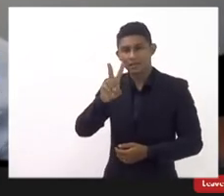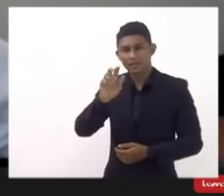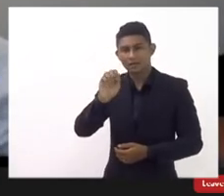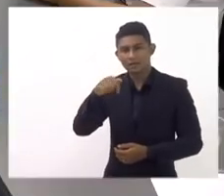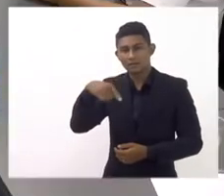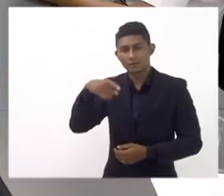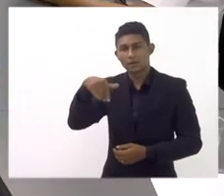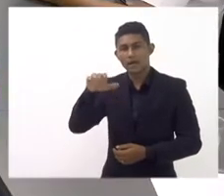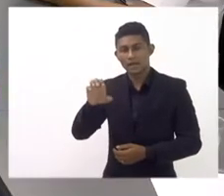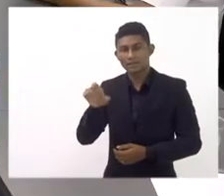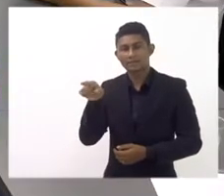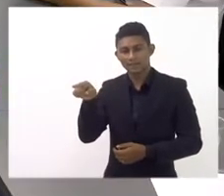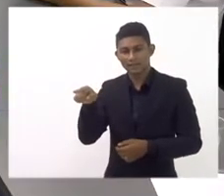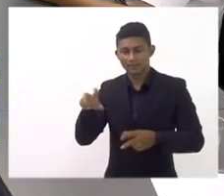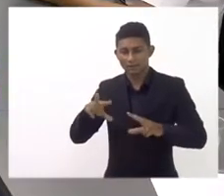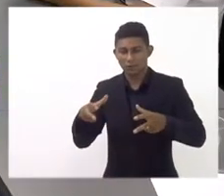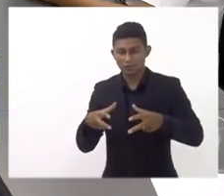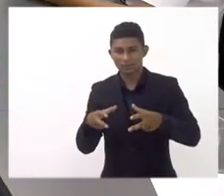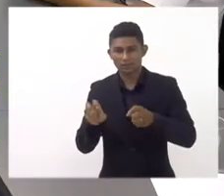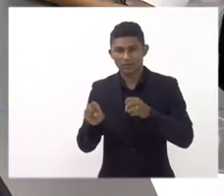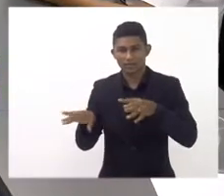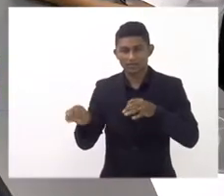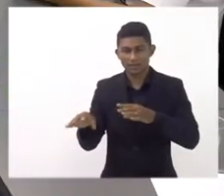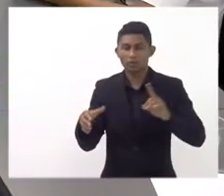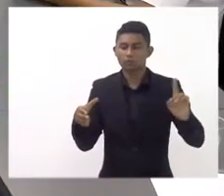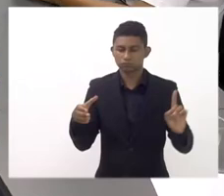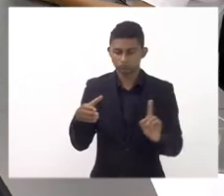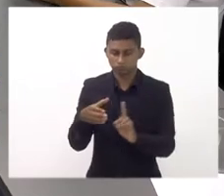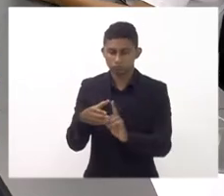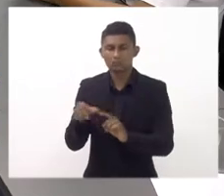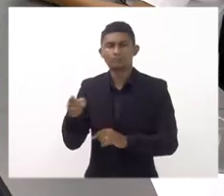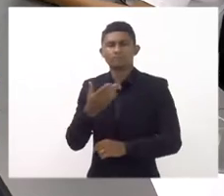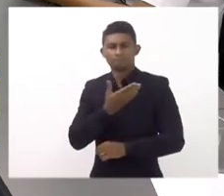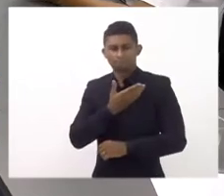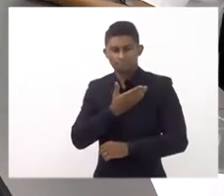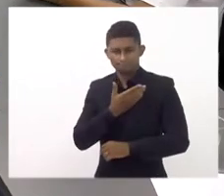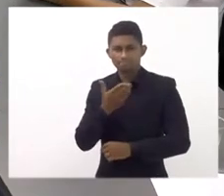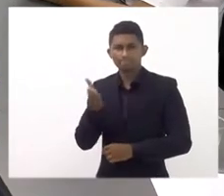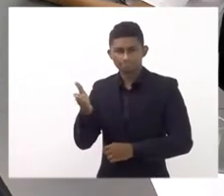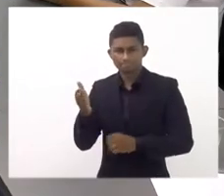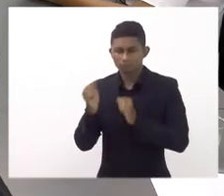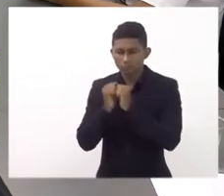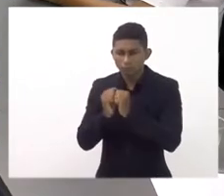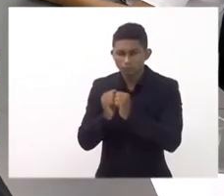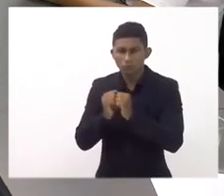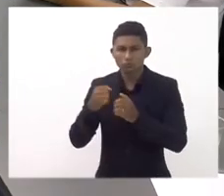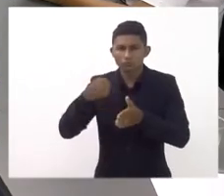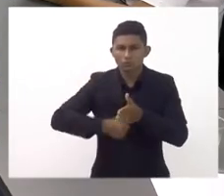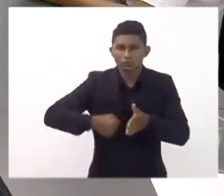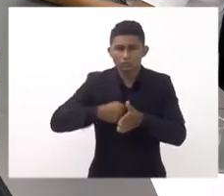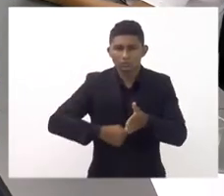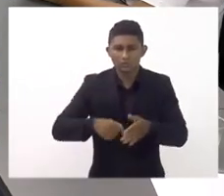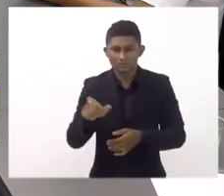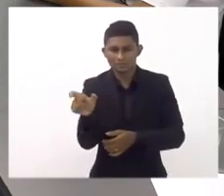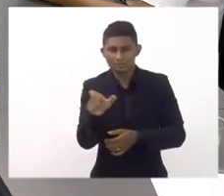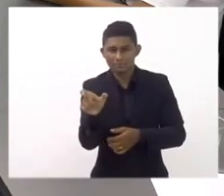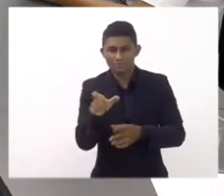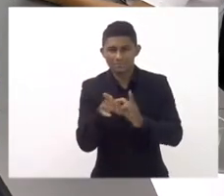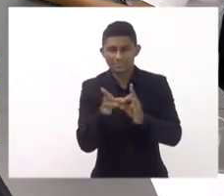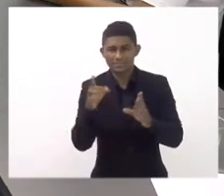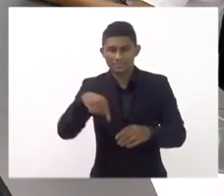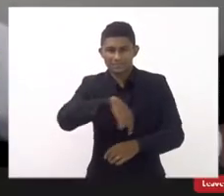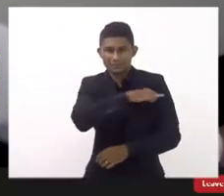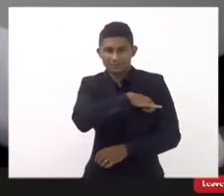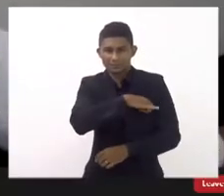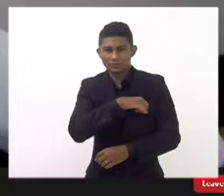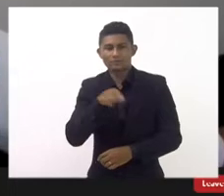presidente da Comissão de Ciência e Tecnologia e parceiro de primeira hora nessa luta do passe livre aqui no estado do Rio de Janeiro. Um